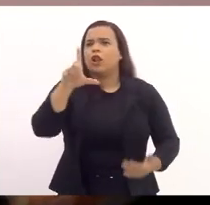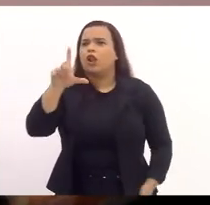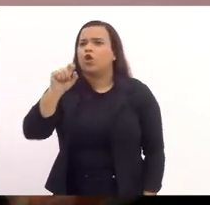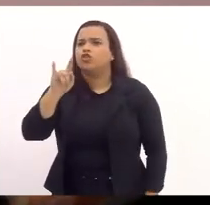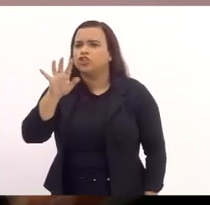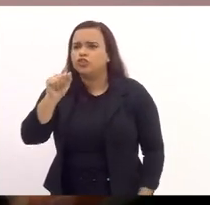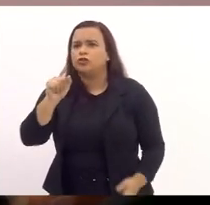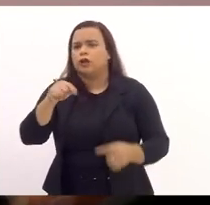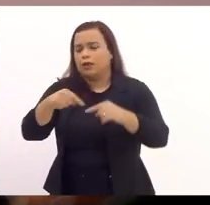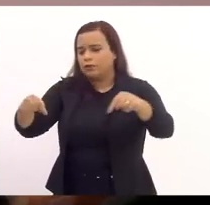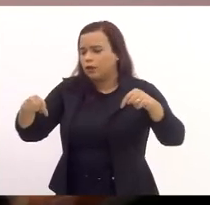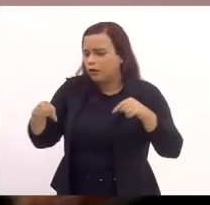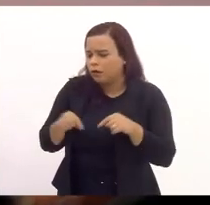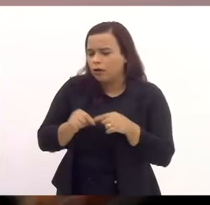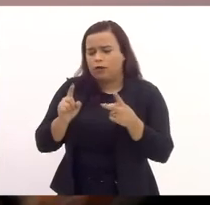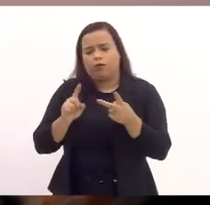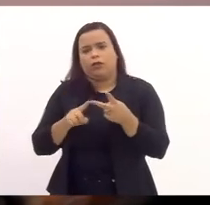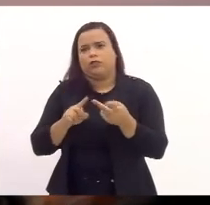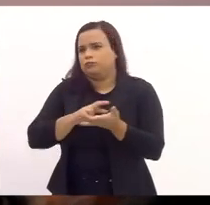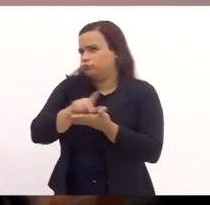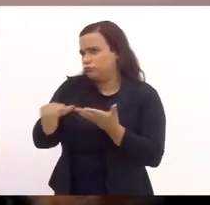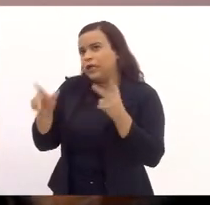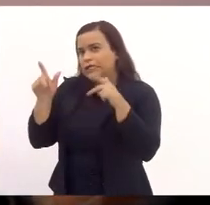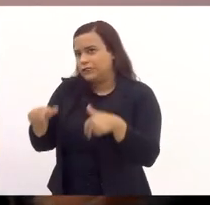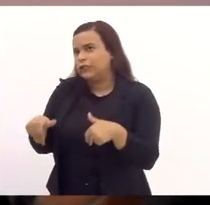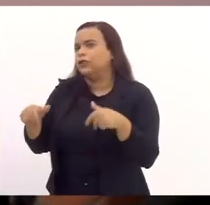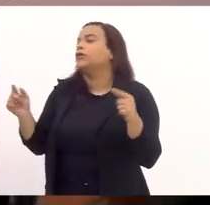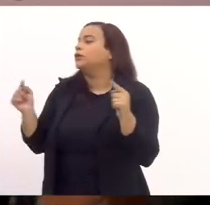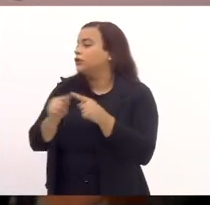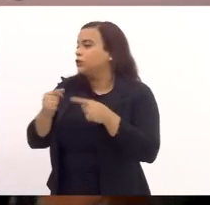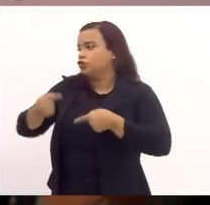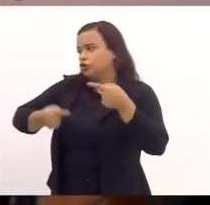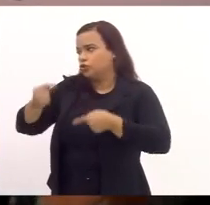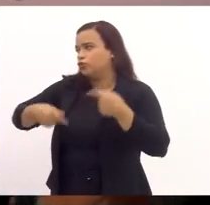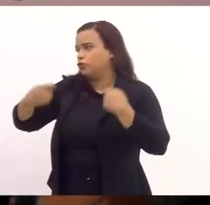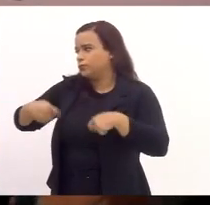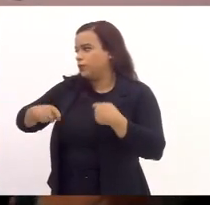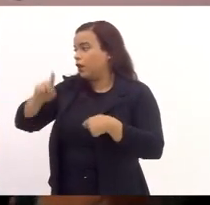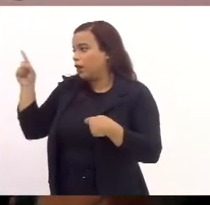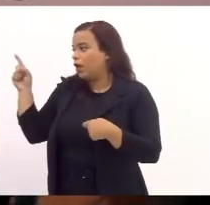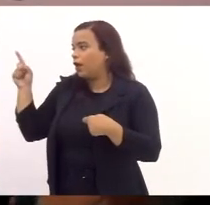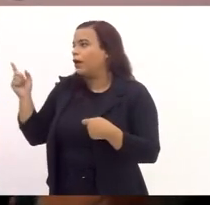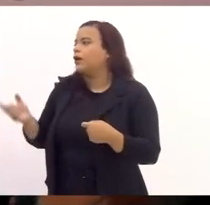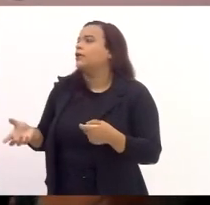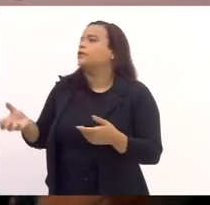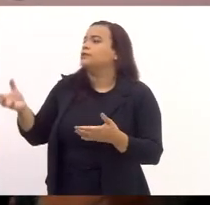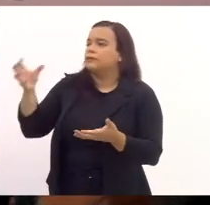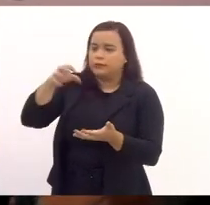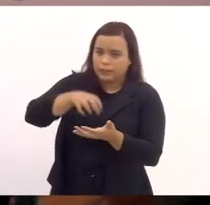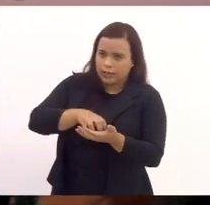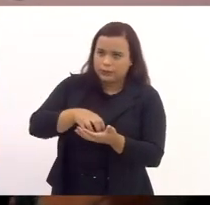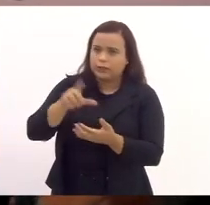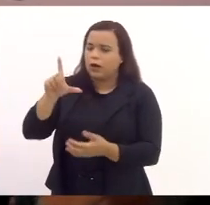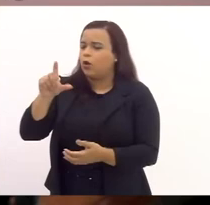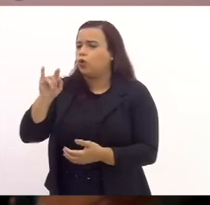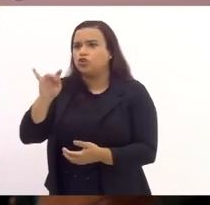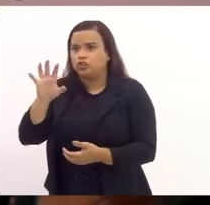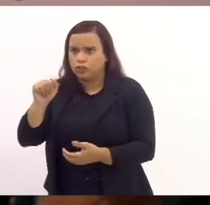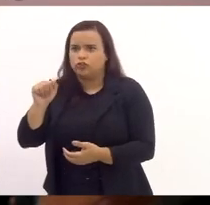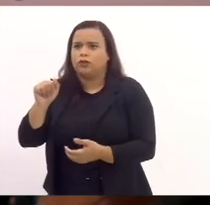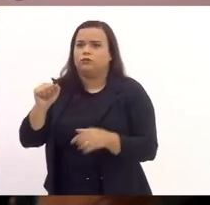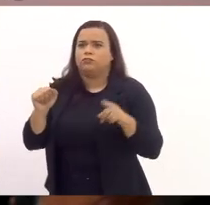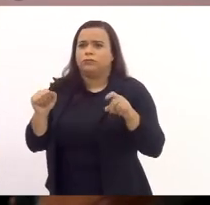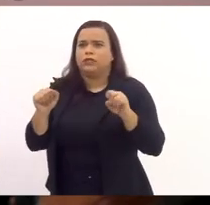terreno, qualquer coisa desse tipo, é sempre discutido com a Central Logística. A Supervia não tem autonomia para fazer isso, de vender